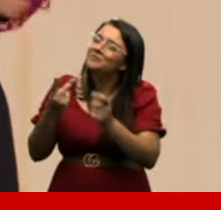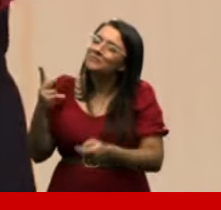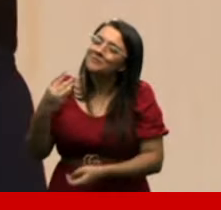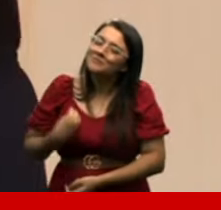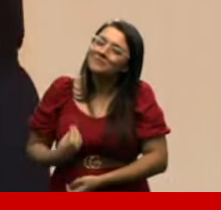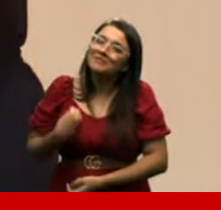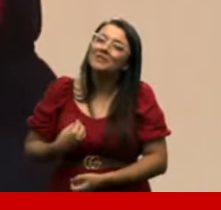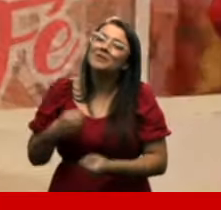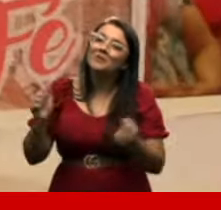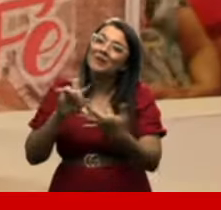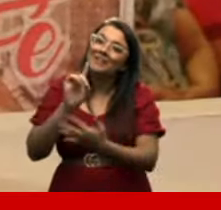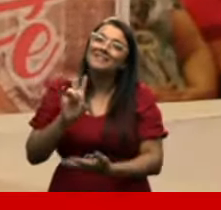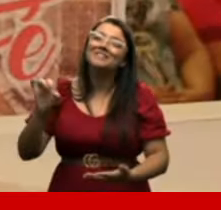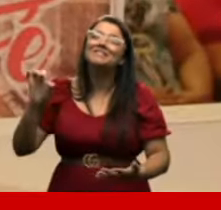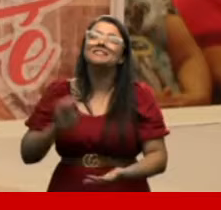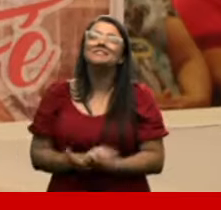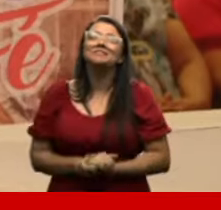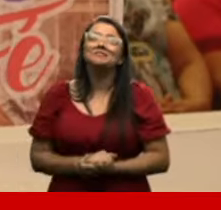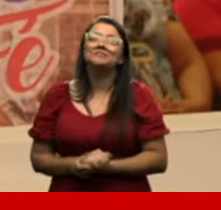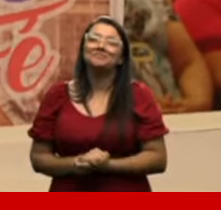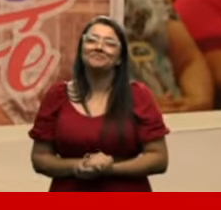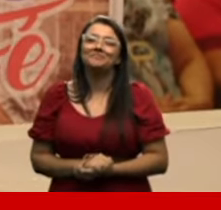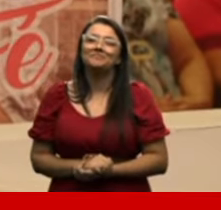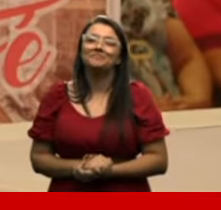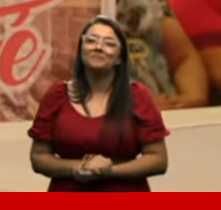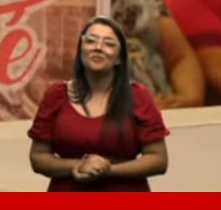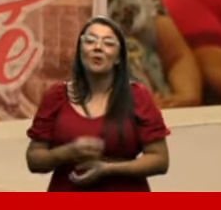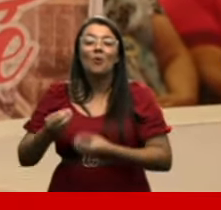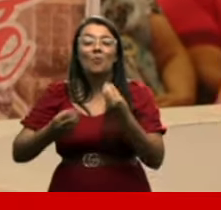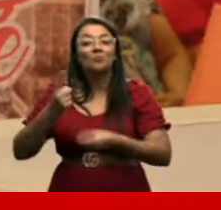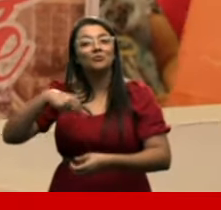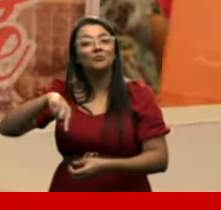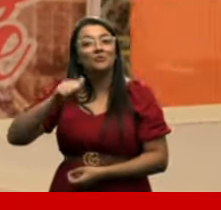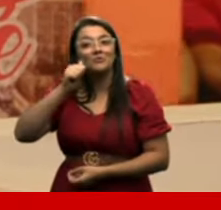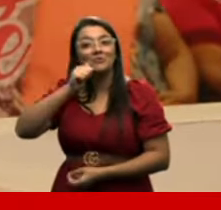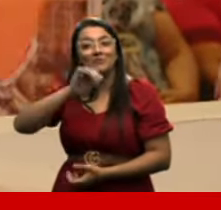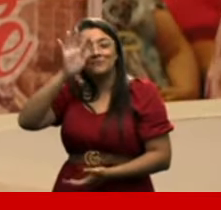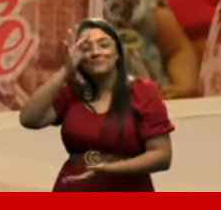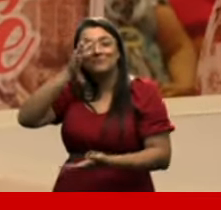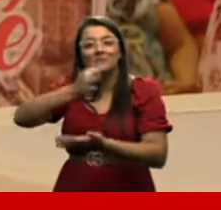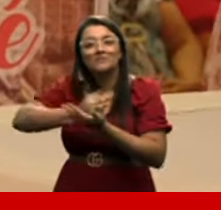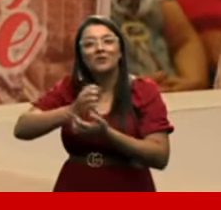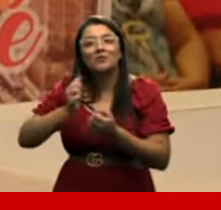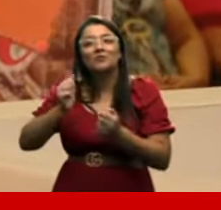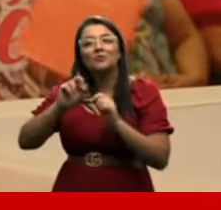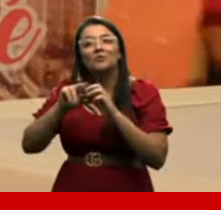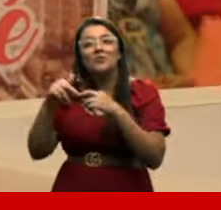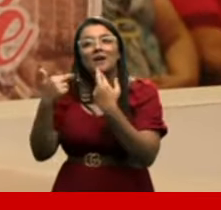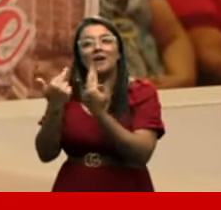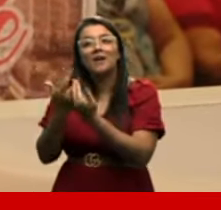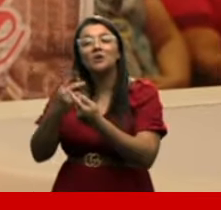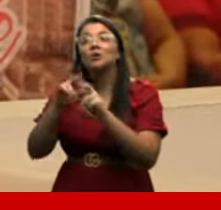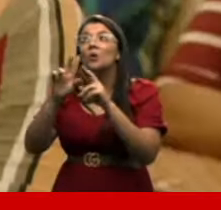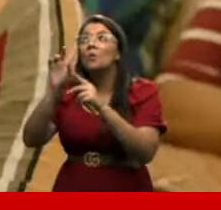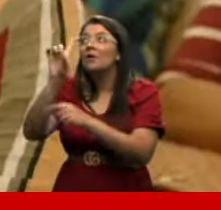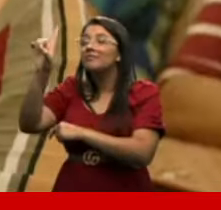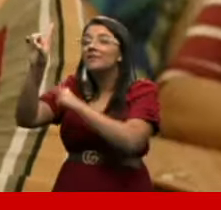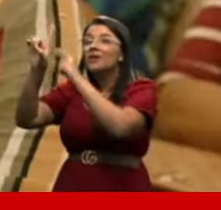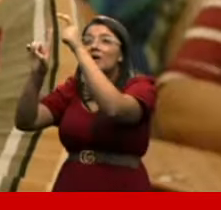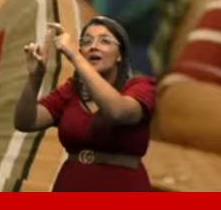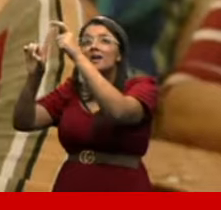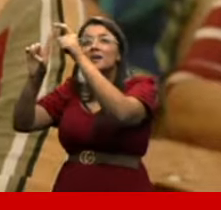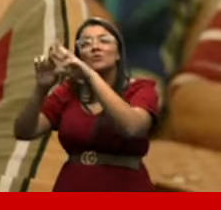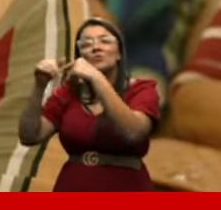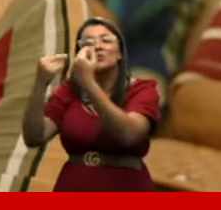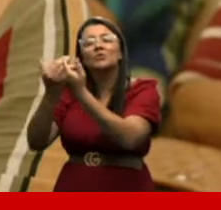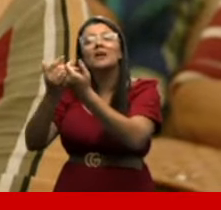obrigada. Glória a Deus. Como nós somos mulheres do reino, o rei está convidando para um banquete